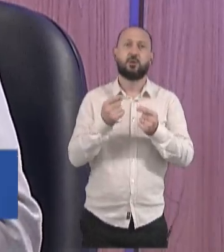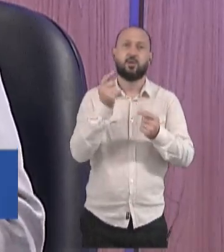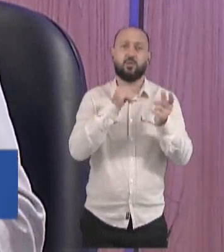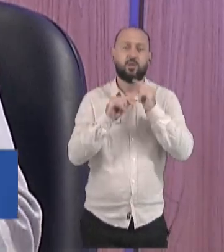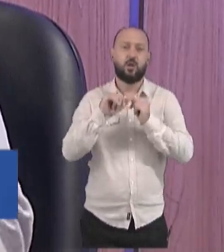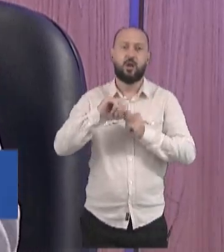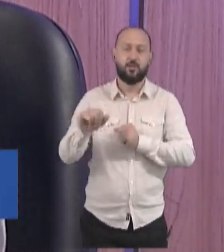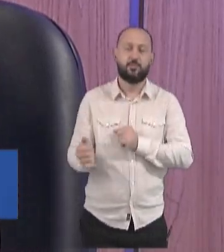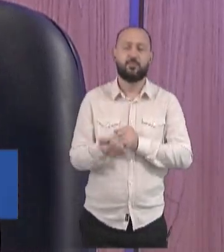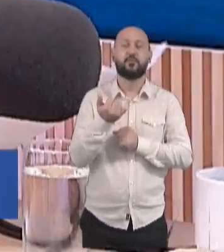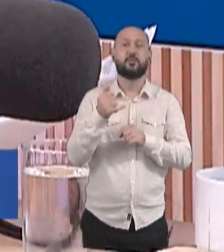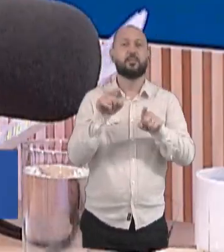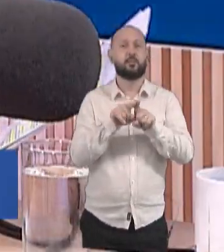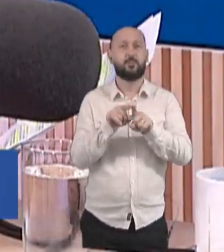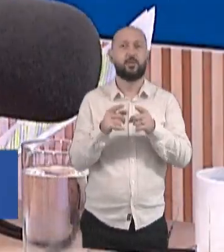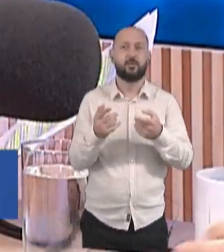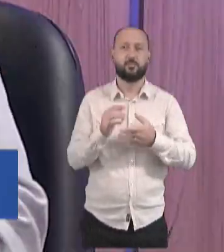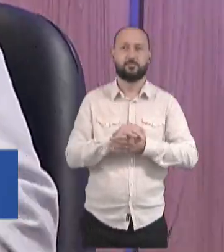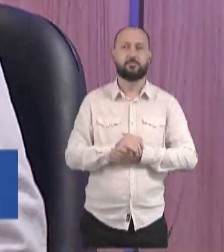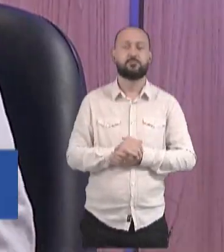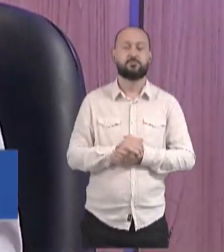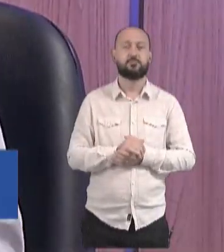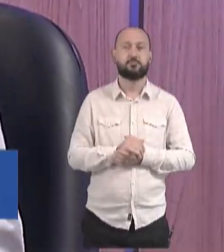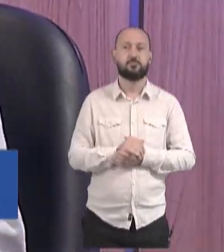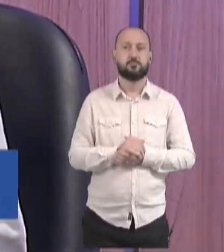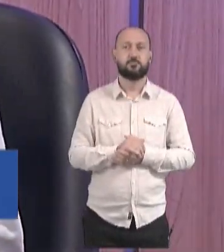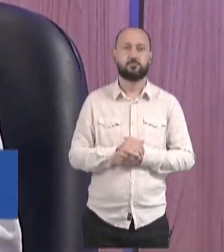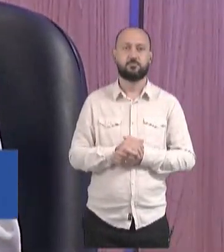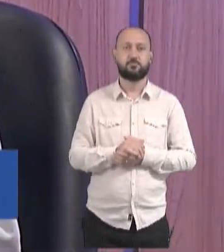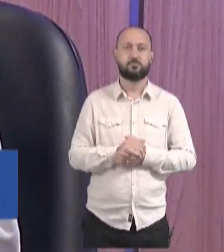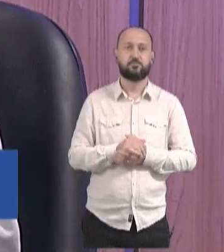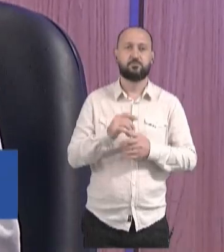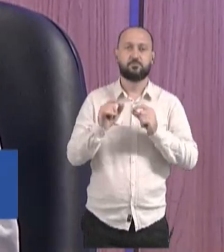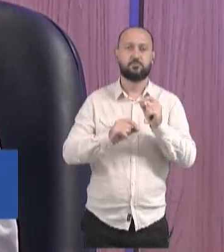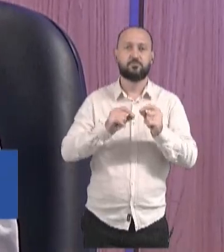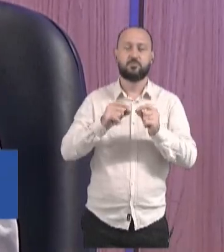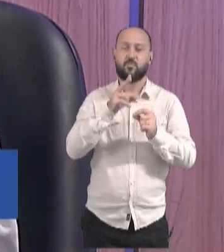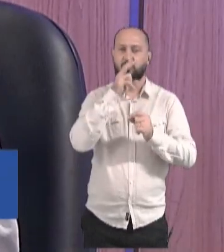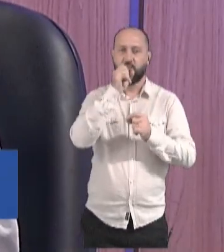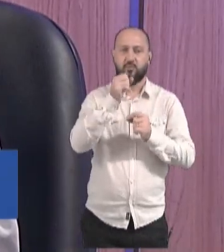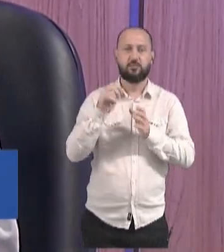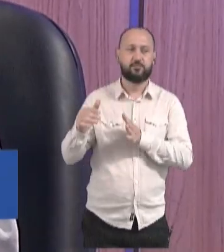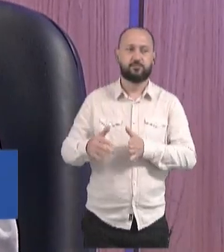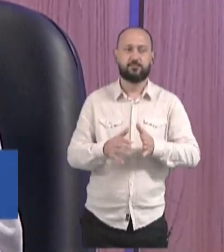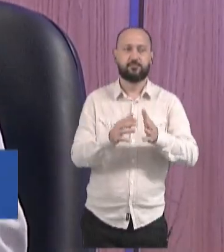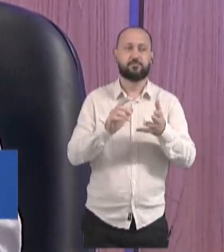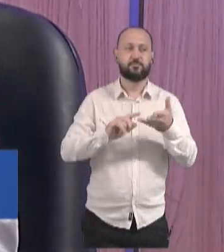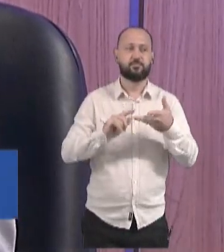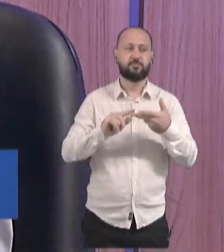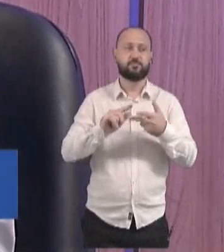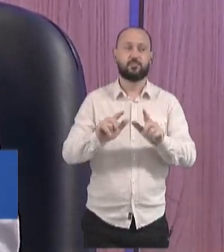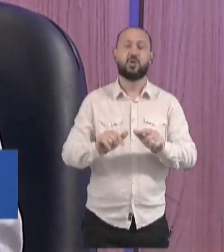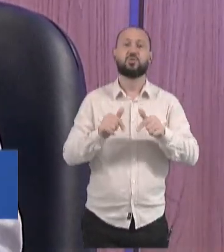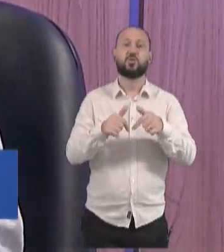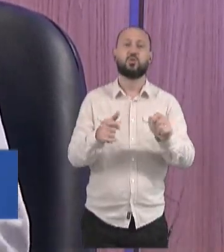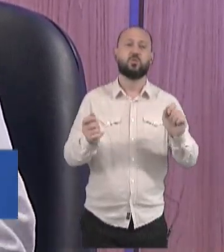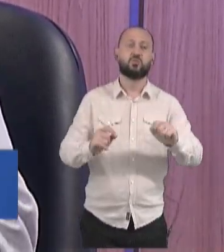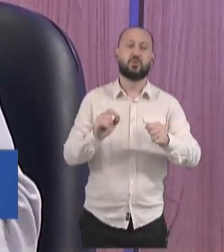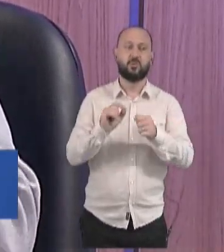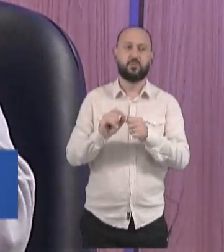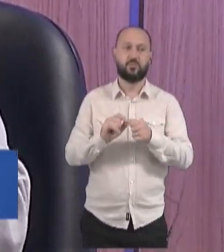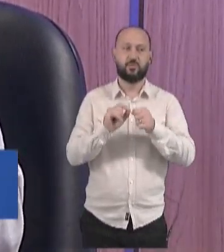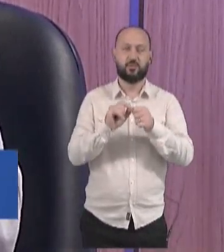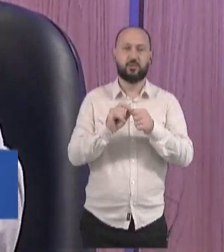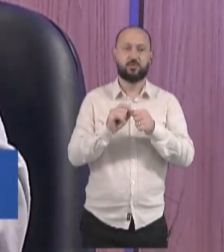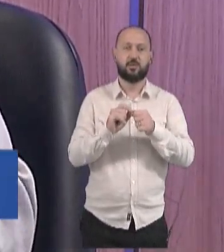boa... O reaproveitamento também, reaproveitamento, né? Manter aí os rios firmes e fortes, né? Uma série de ações que podem ser